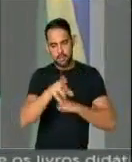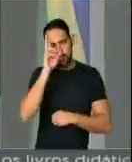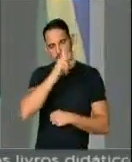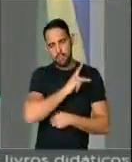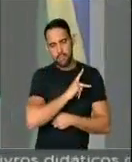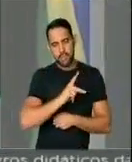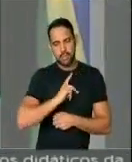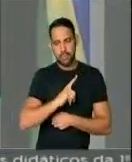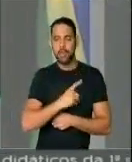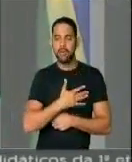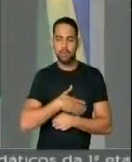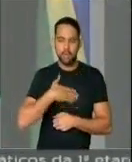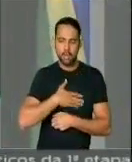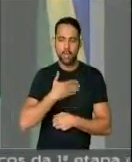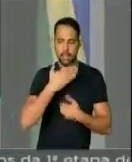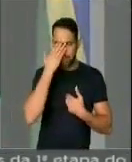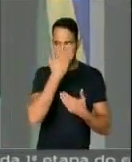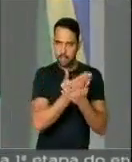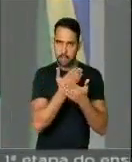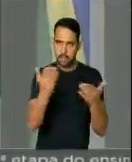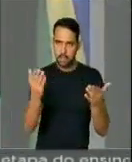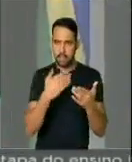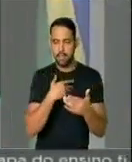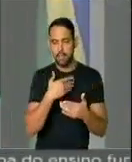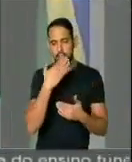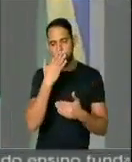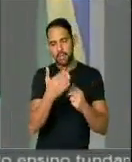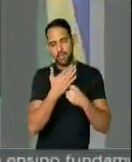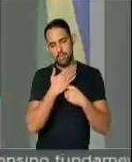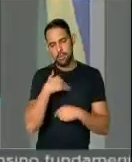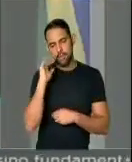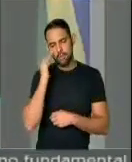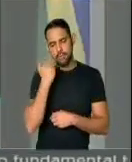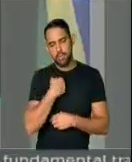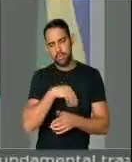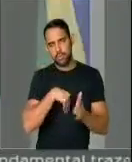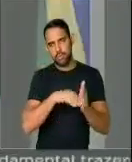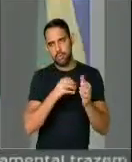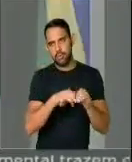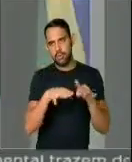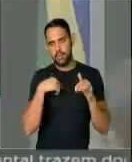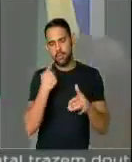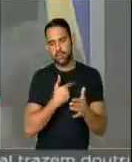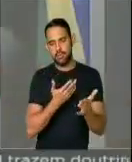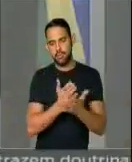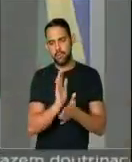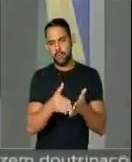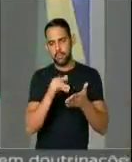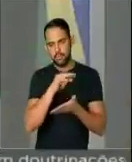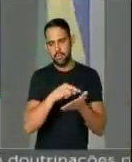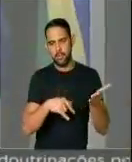presidente, era isso, gostaria de agradecer e contar com a compreensão de todo o plenário para nós aprovarmos o requerimento. Muito obrigado.